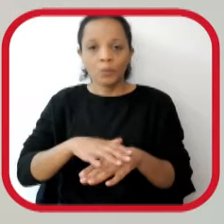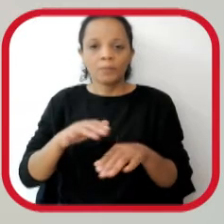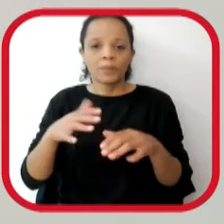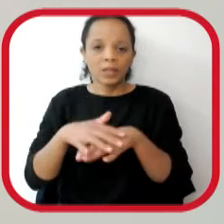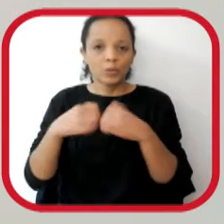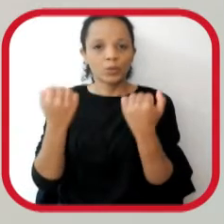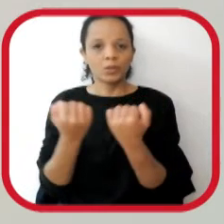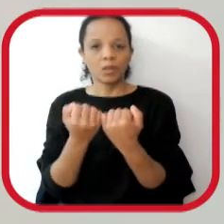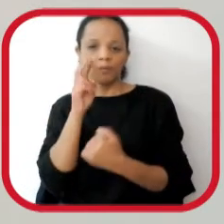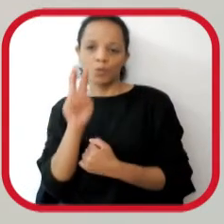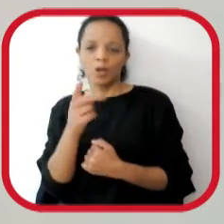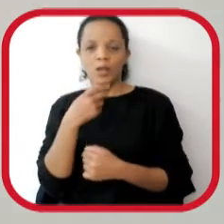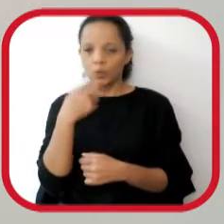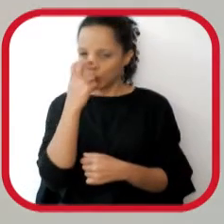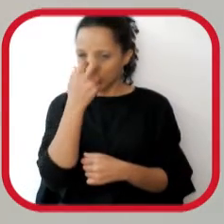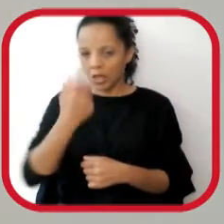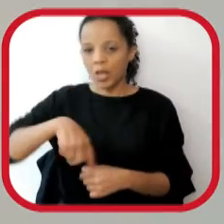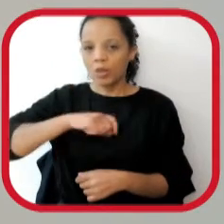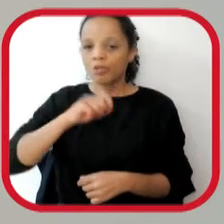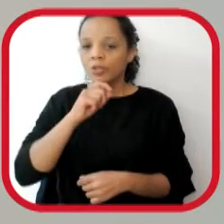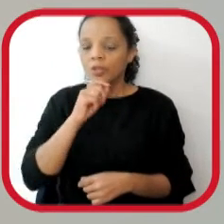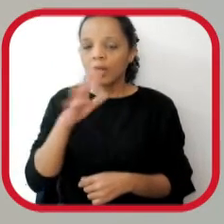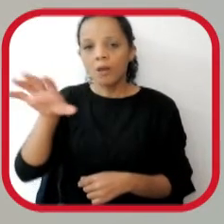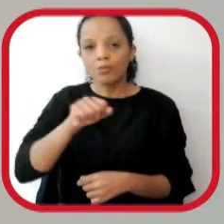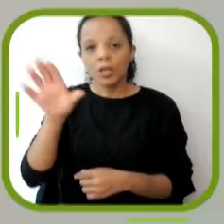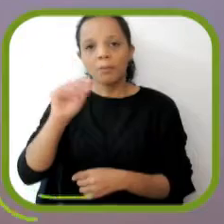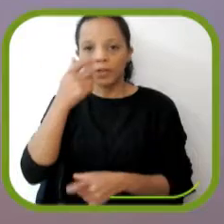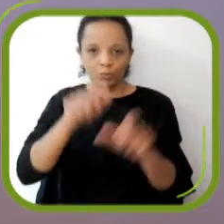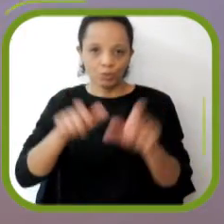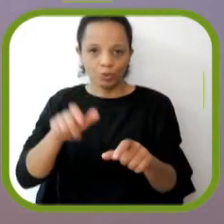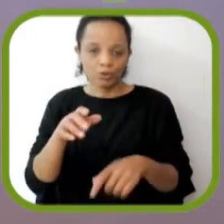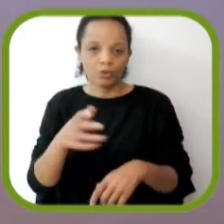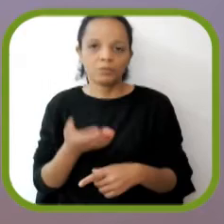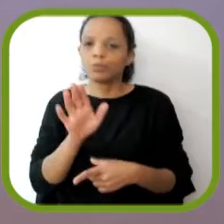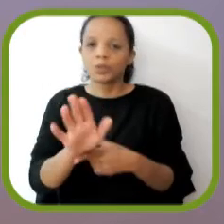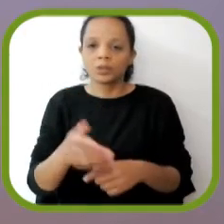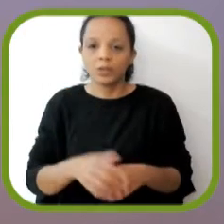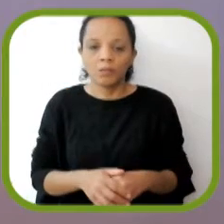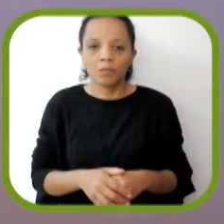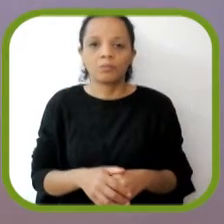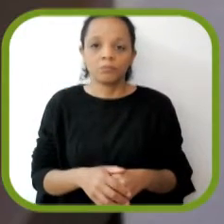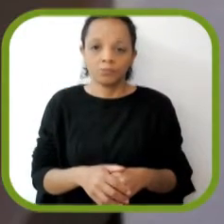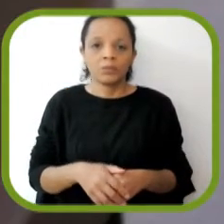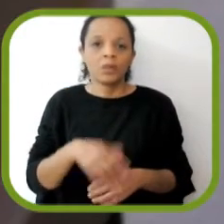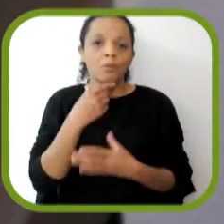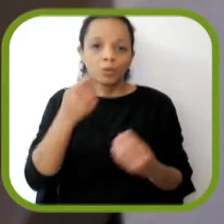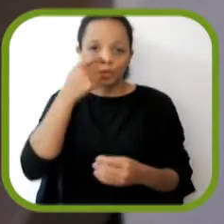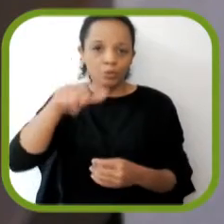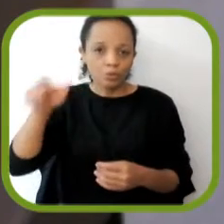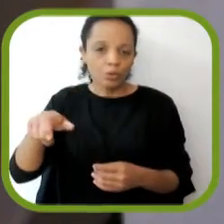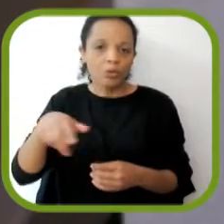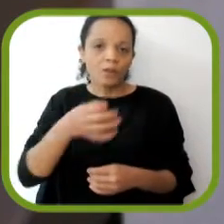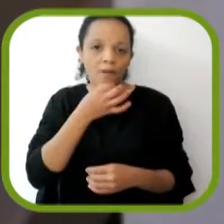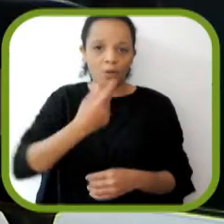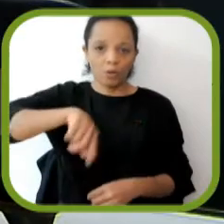na rede social e têm essa curiosidade e aí nós podemos ir capitalizar mais audiência. Dou-vos o exemplo. Temos muitos